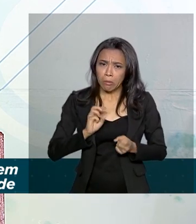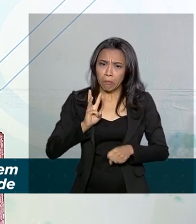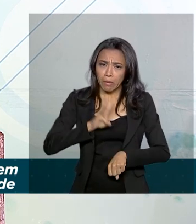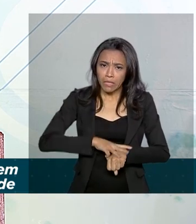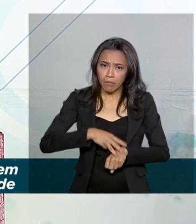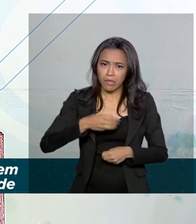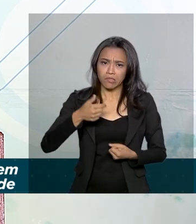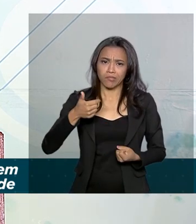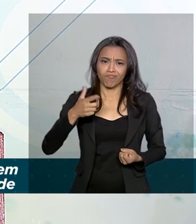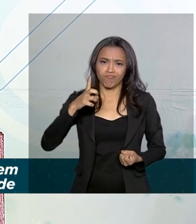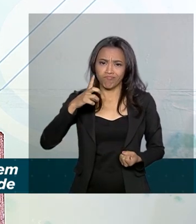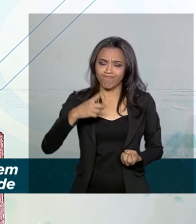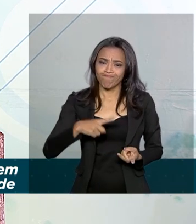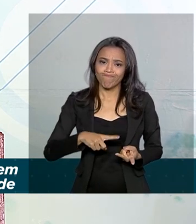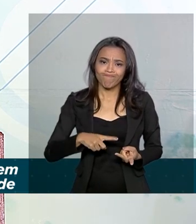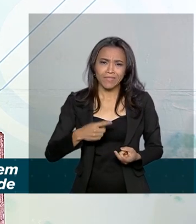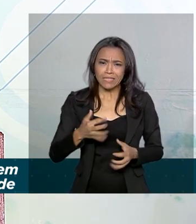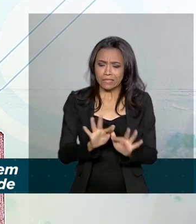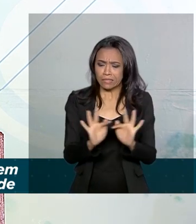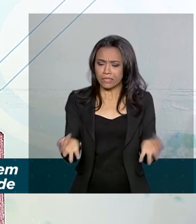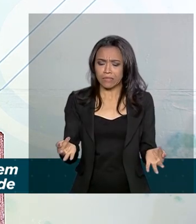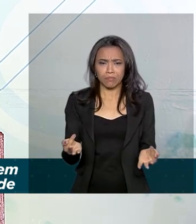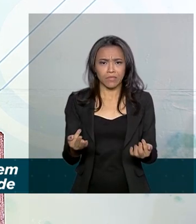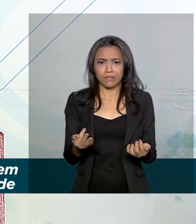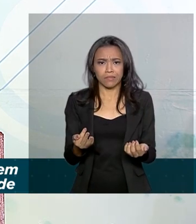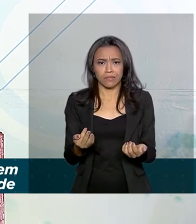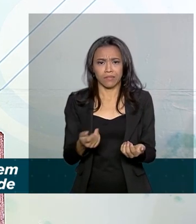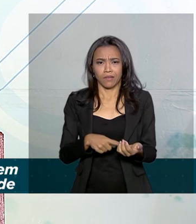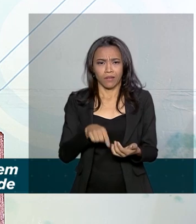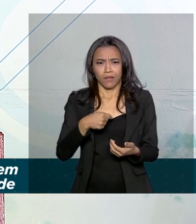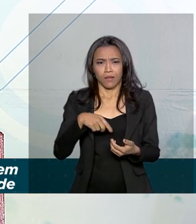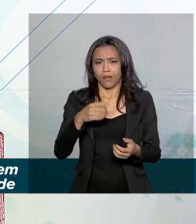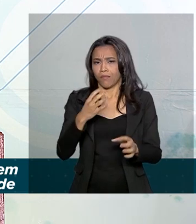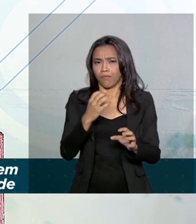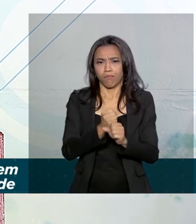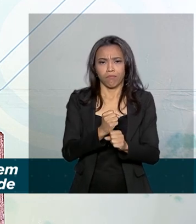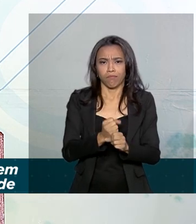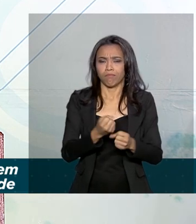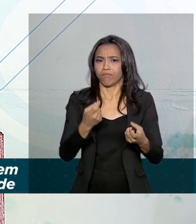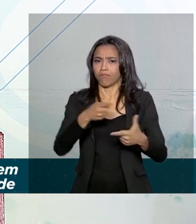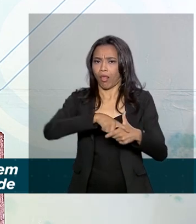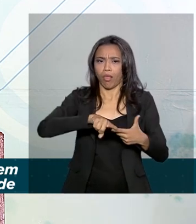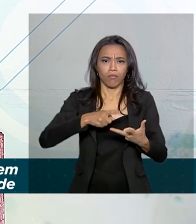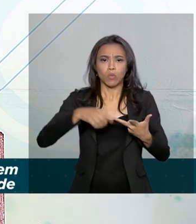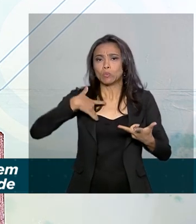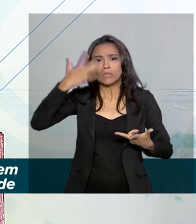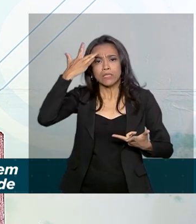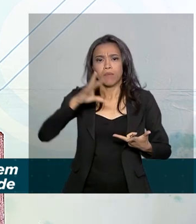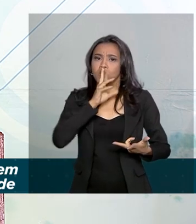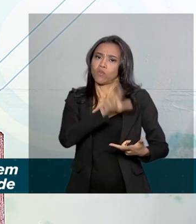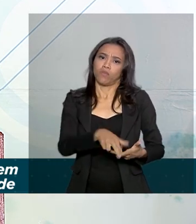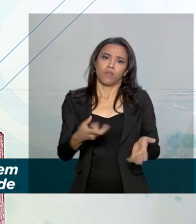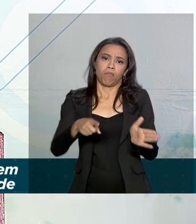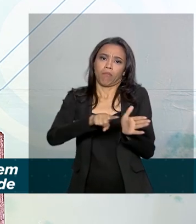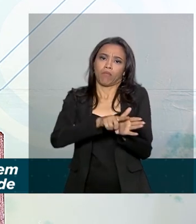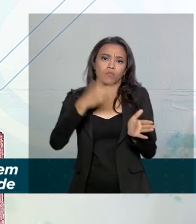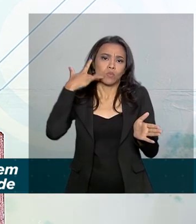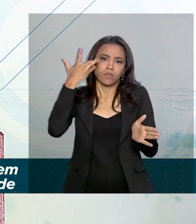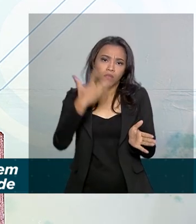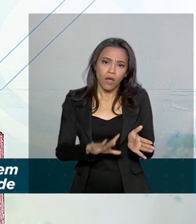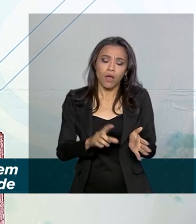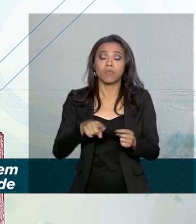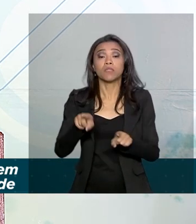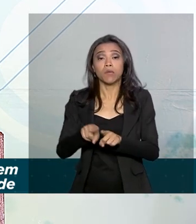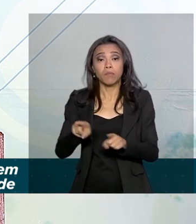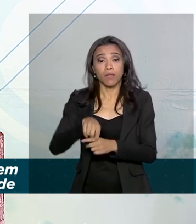Matemática, onde uma simples regra de 3, 70% da garotada de 16 anos de idade não sabe resolver, da interpretação